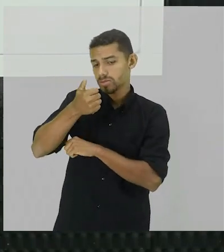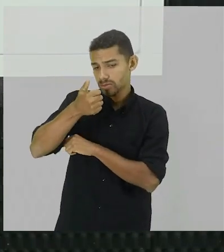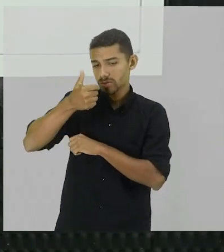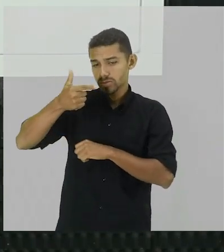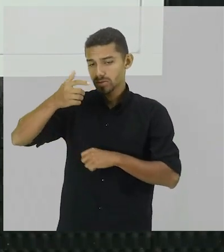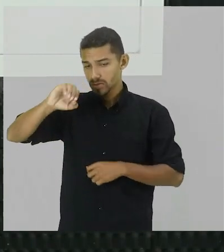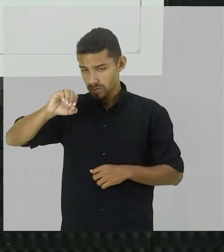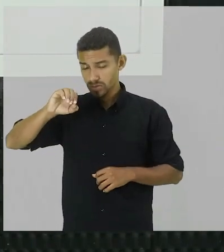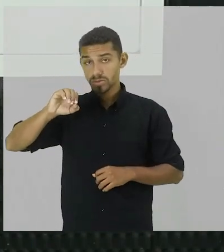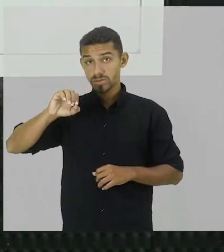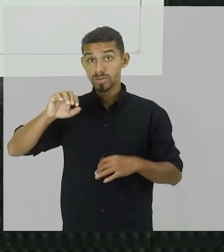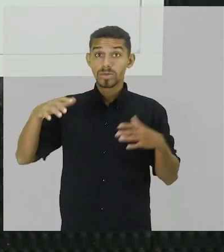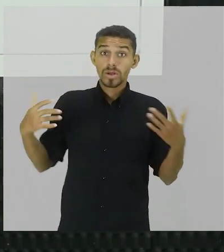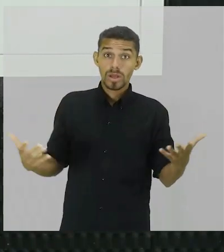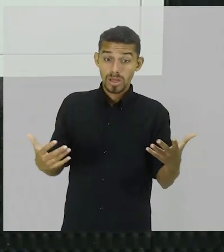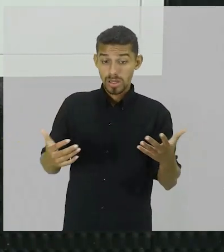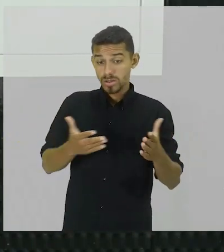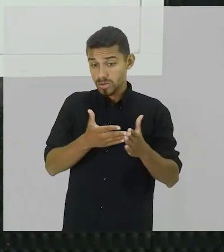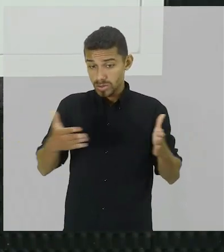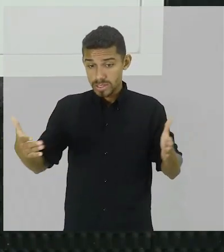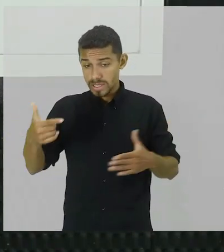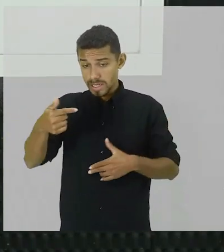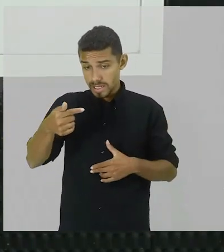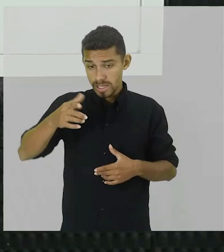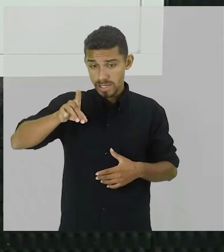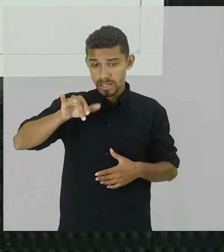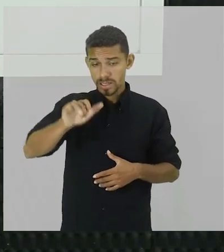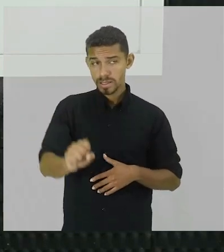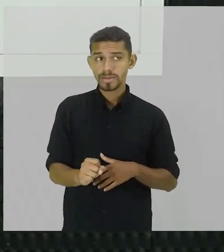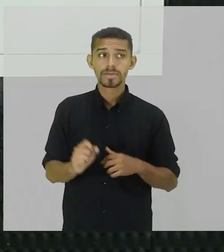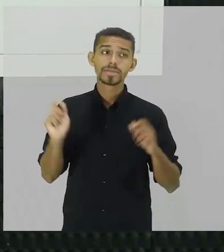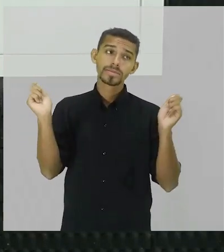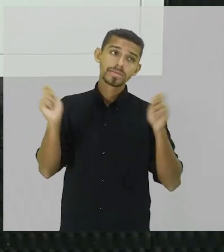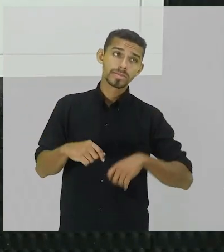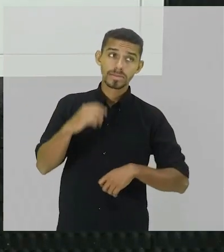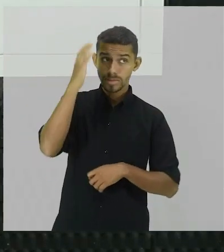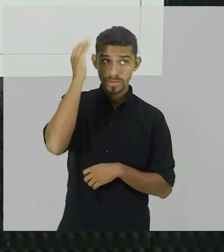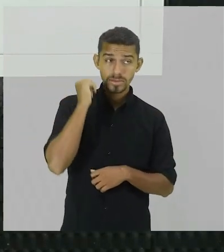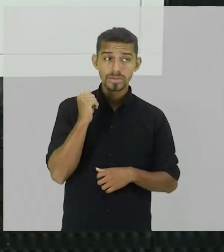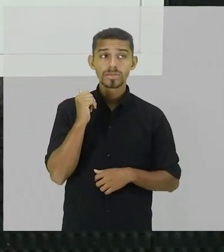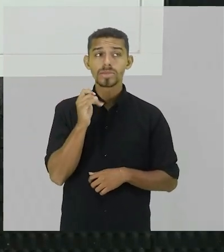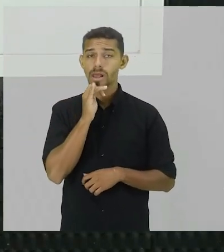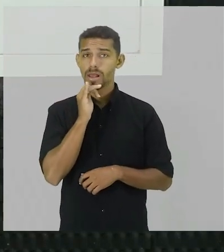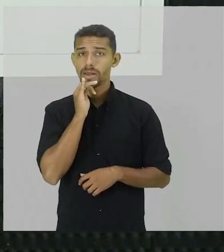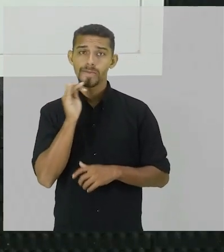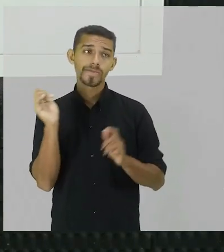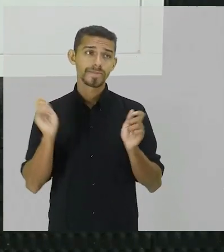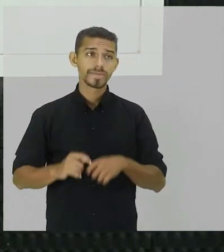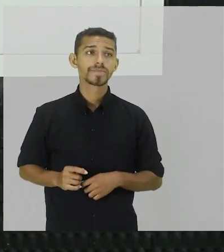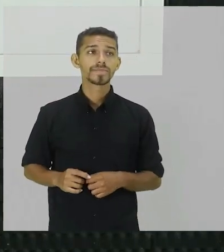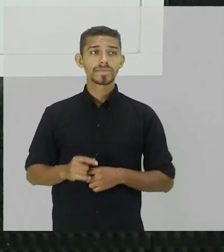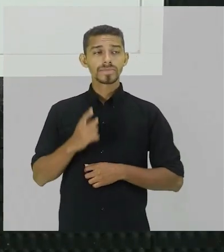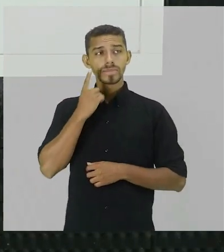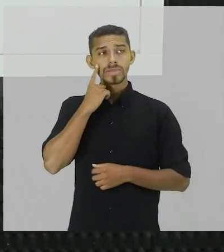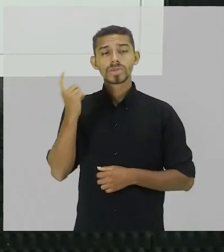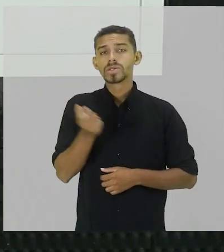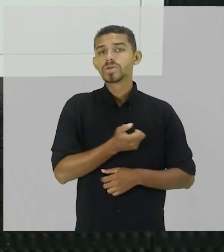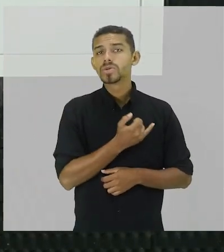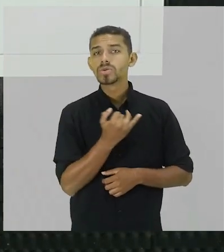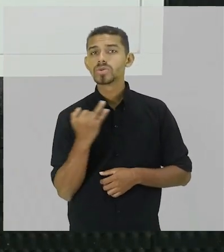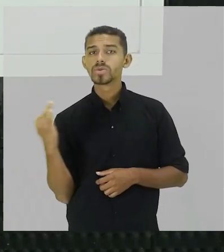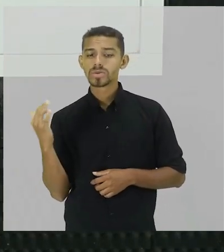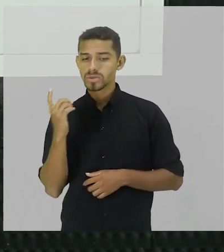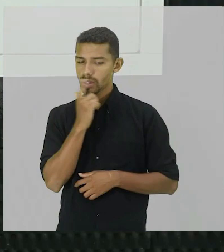por dia, isso durante 7 dias. Então, para eu saber a capacidade, né? A capacidade